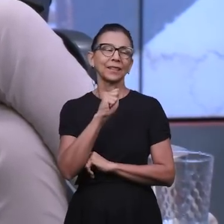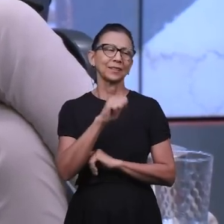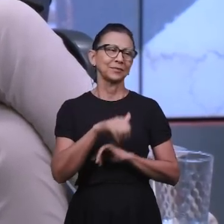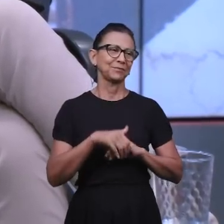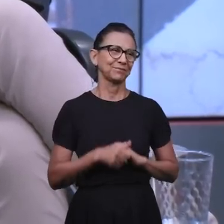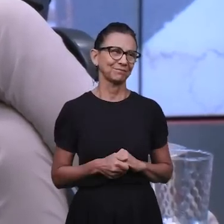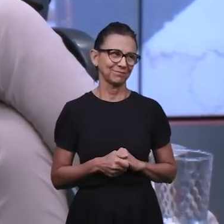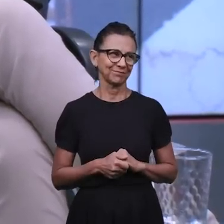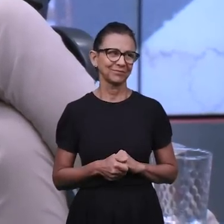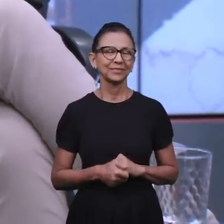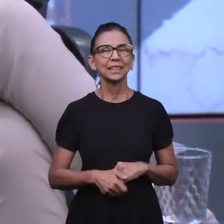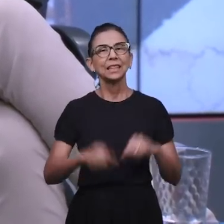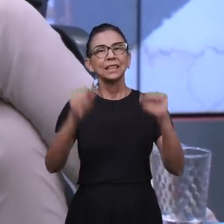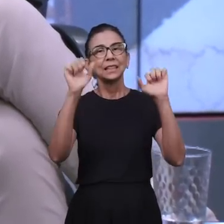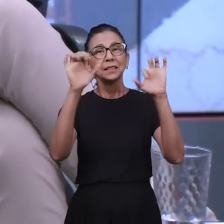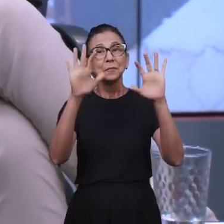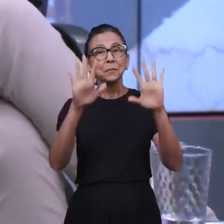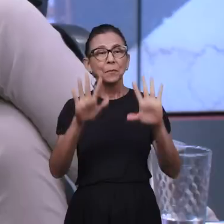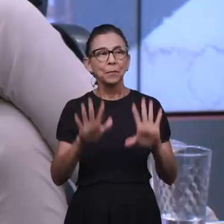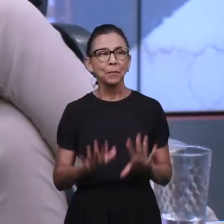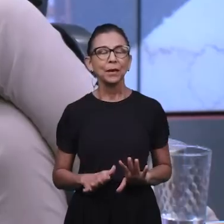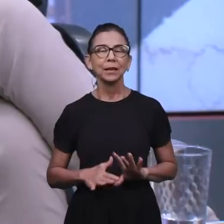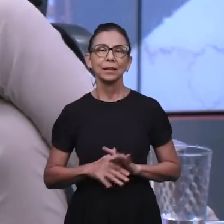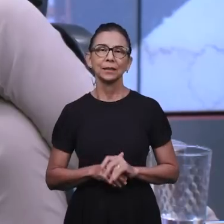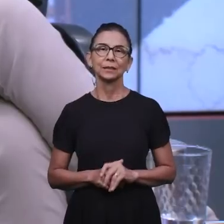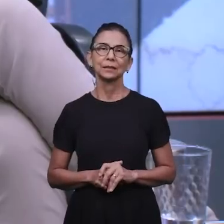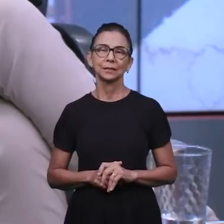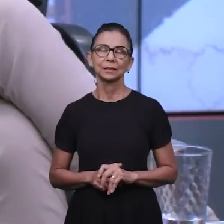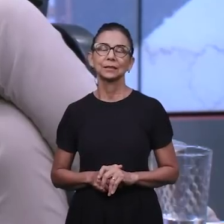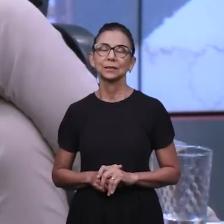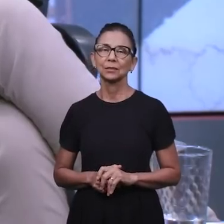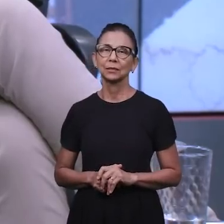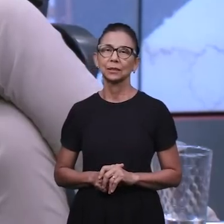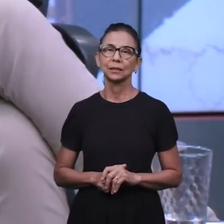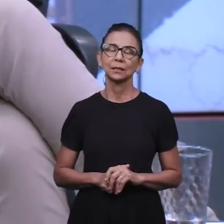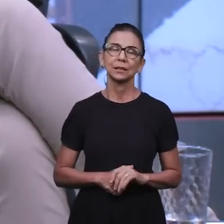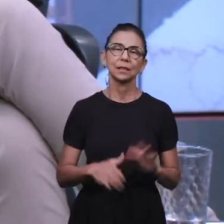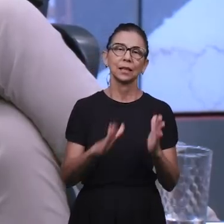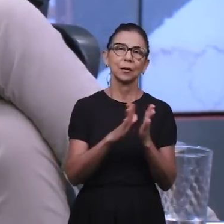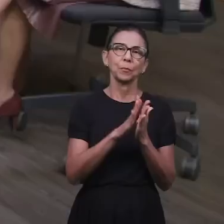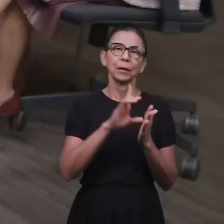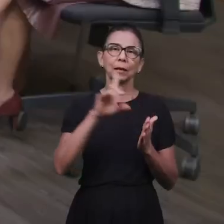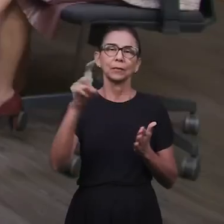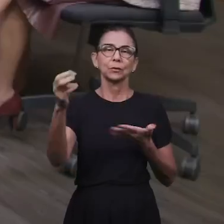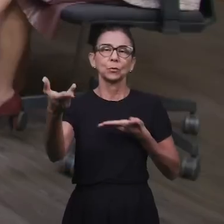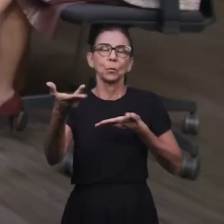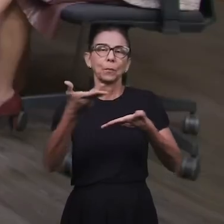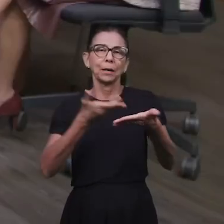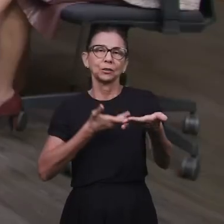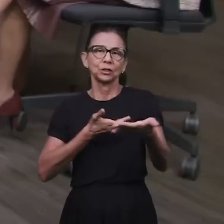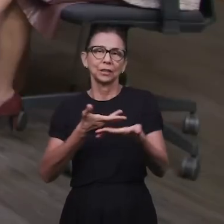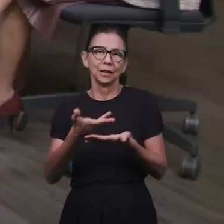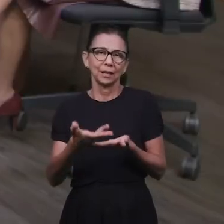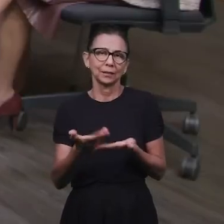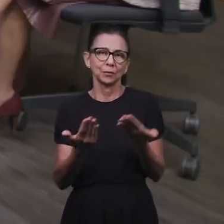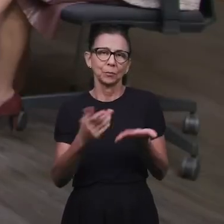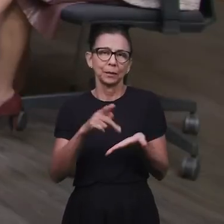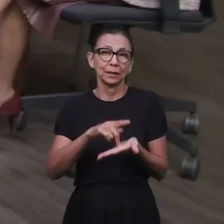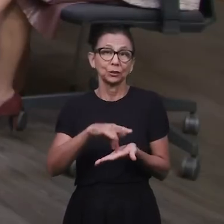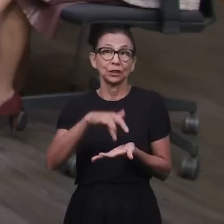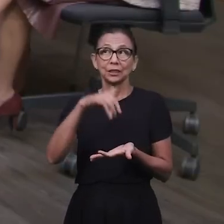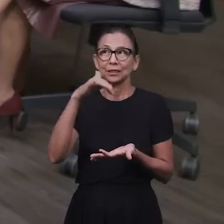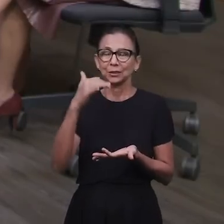poder compartilhar com os irmãos aquilo que é esse tesouro inigualável que é a palavra. A sua pergunta, ela tem